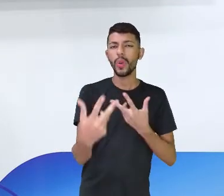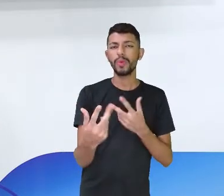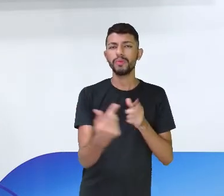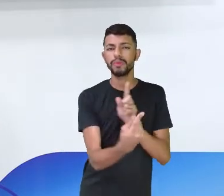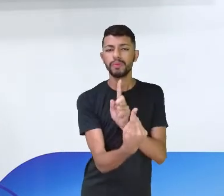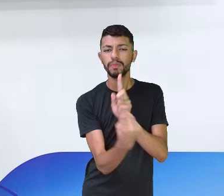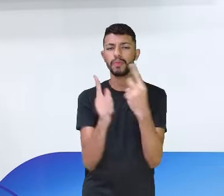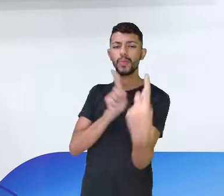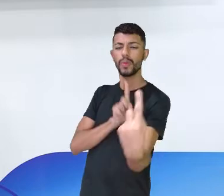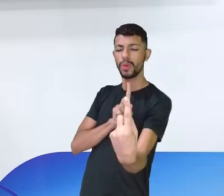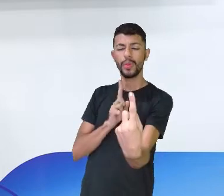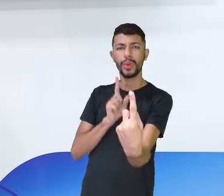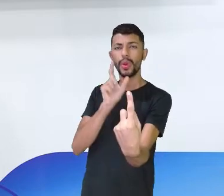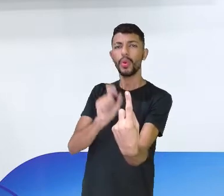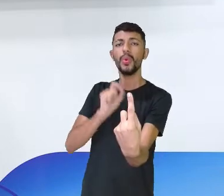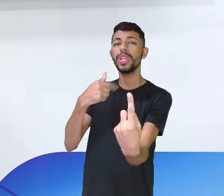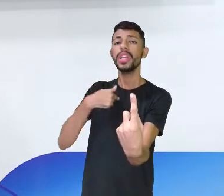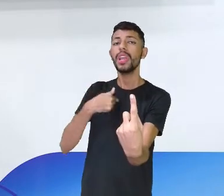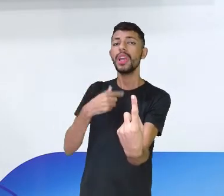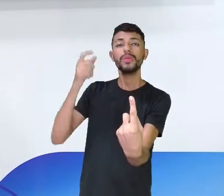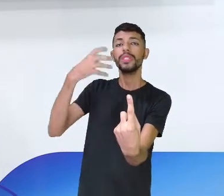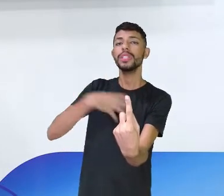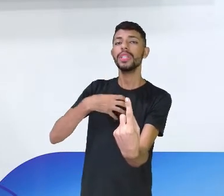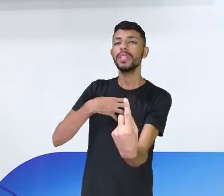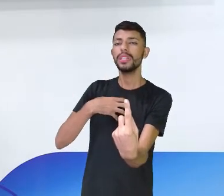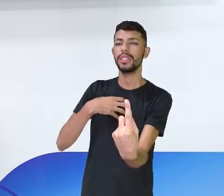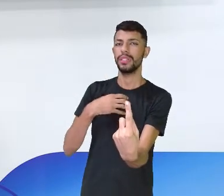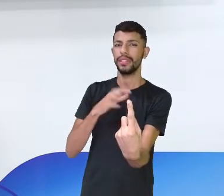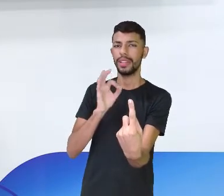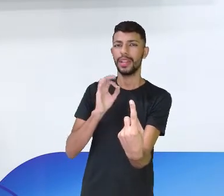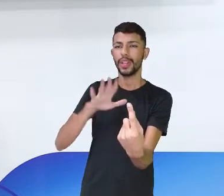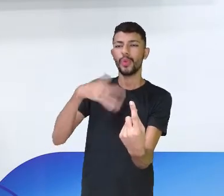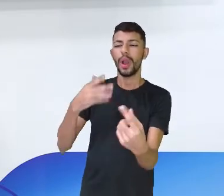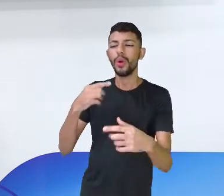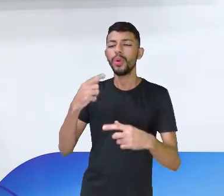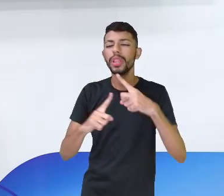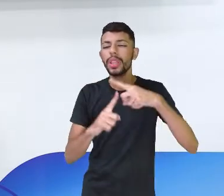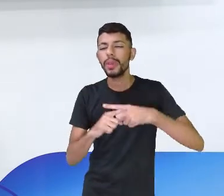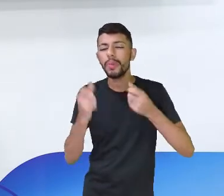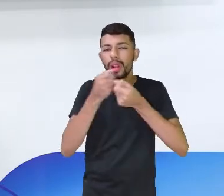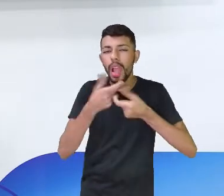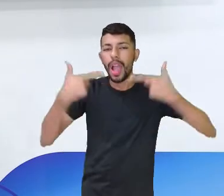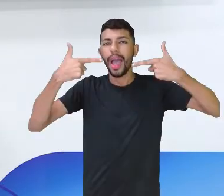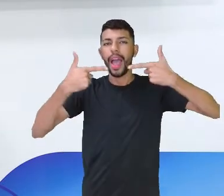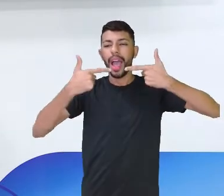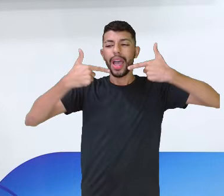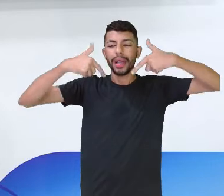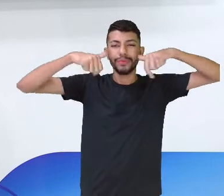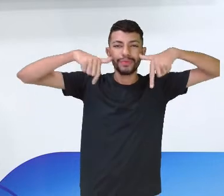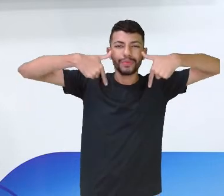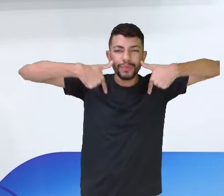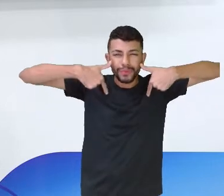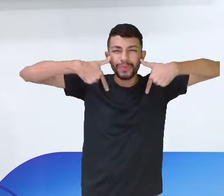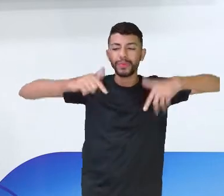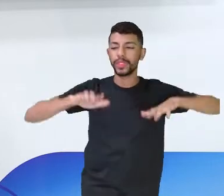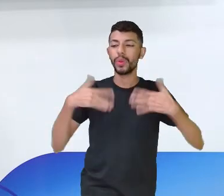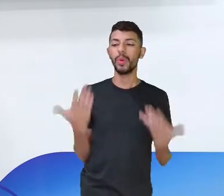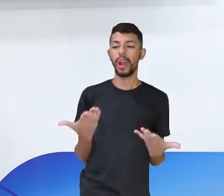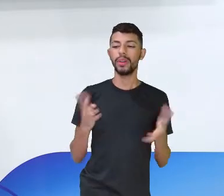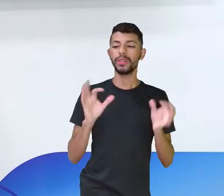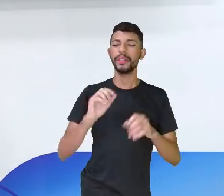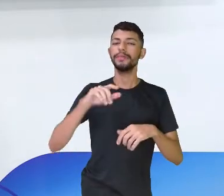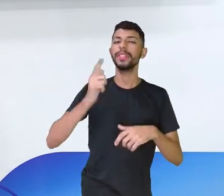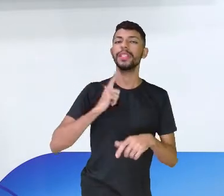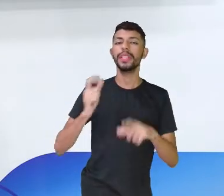de sensação? Né? Que tipo de alegria, que tipo de prazer, que tipo de desgosto? E aí a gente está falando dos afetos positivos, dos